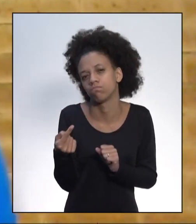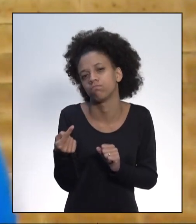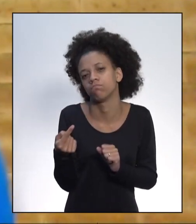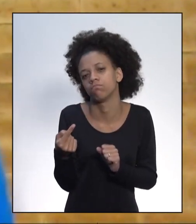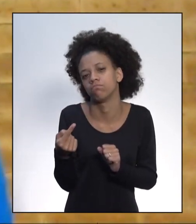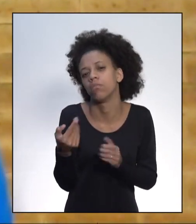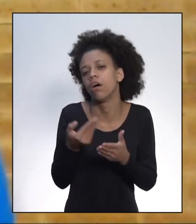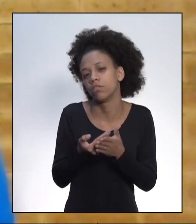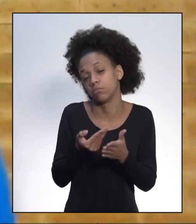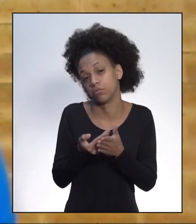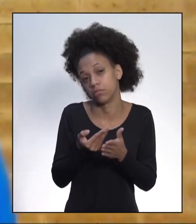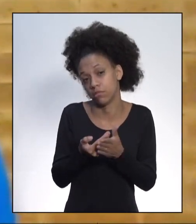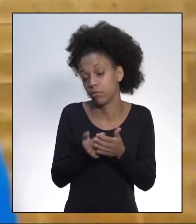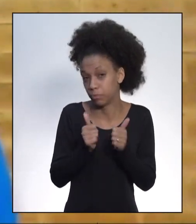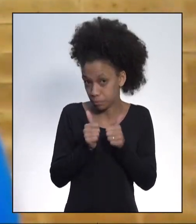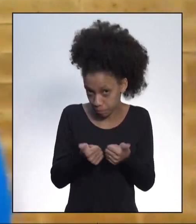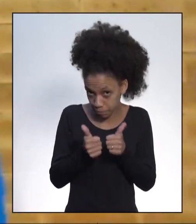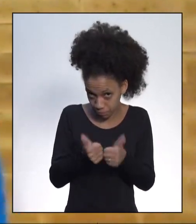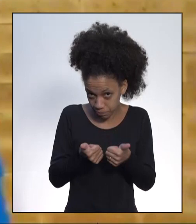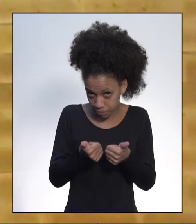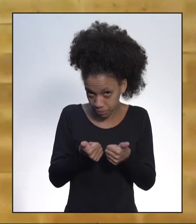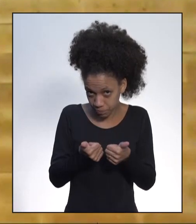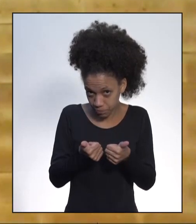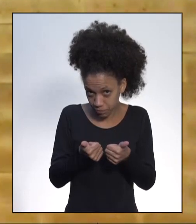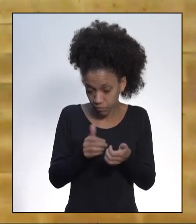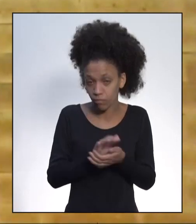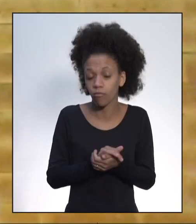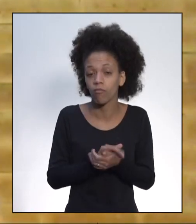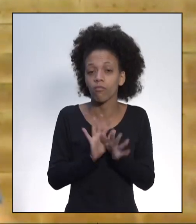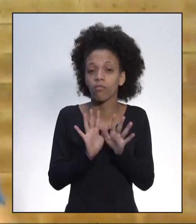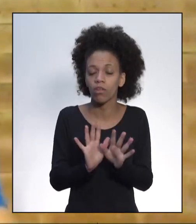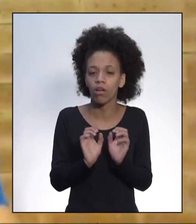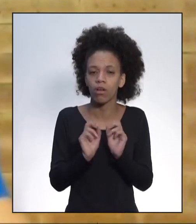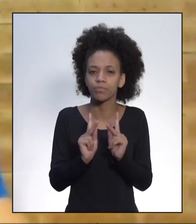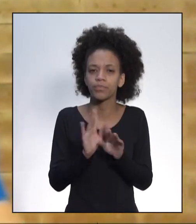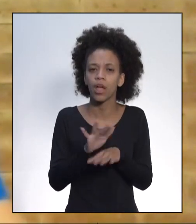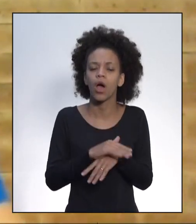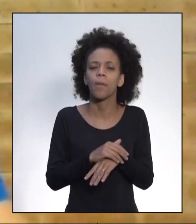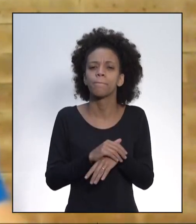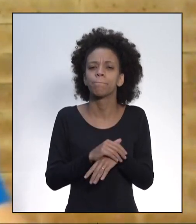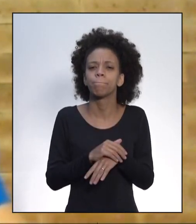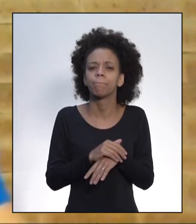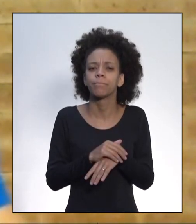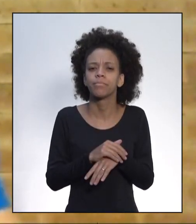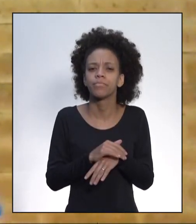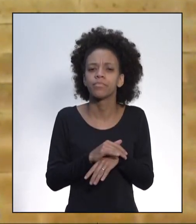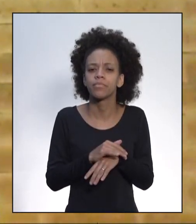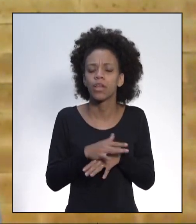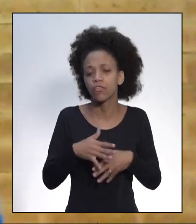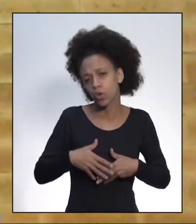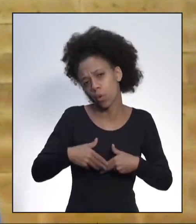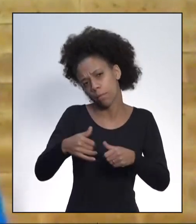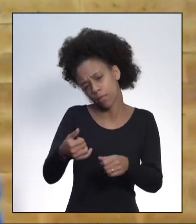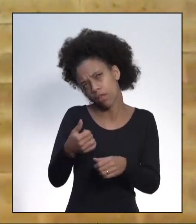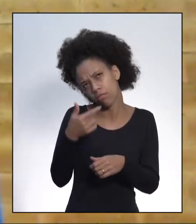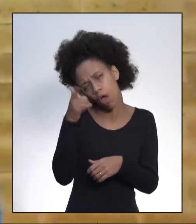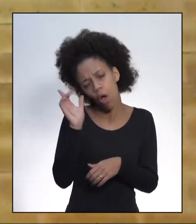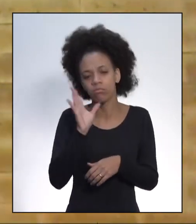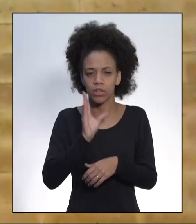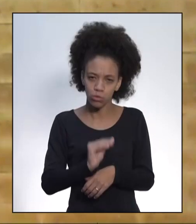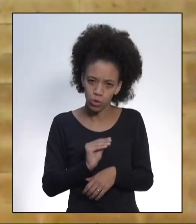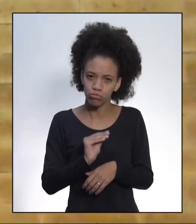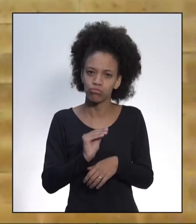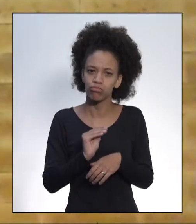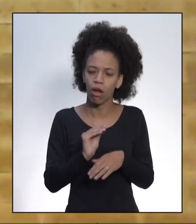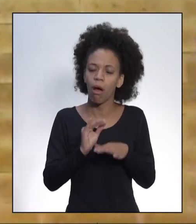para as próximas aulas, tá bom? Ah, muito bem. Bom, vamos lá então. Então, eu fui convidado ontem à noite para vir aqui falar um pouquinho